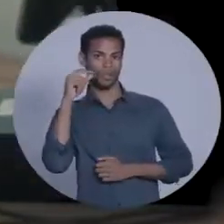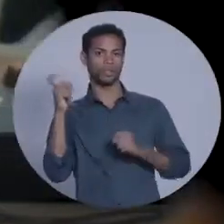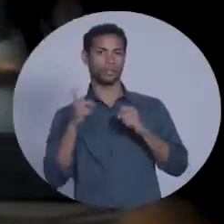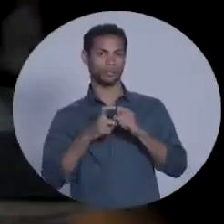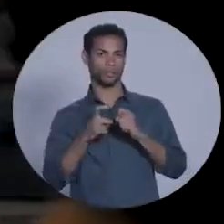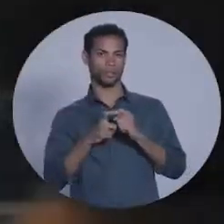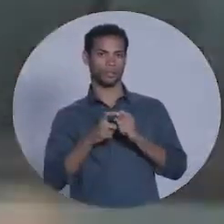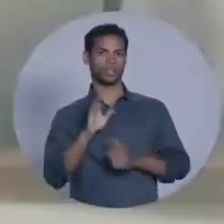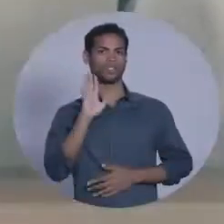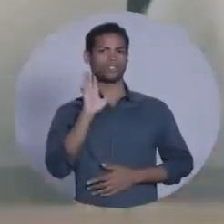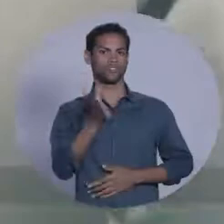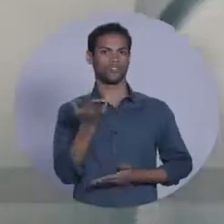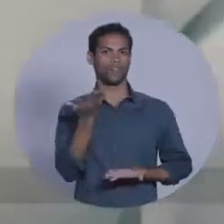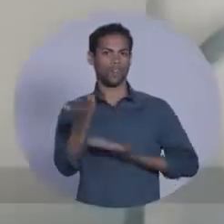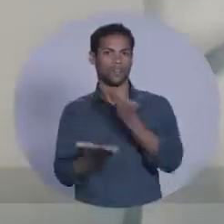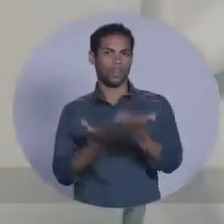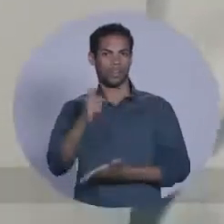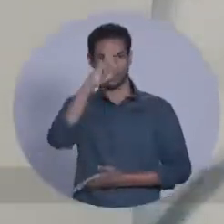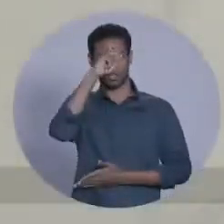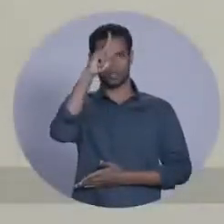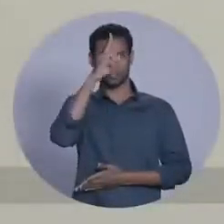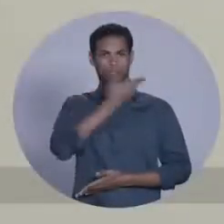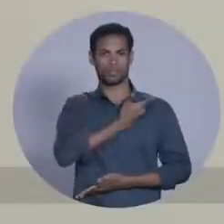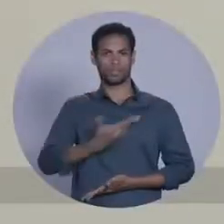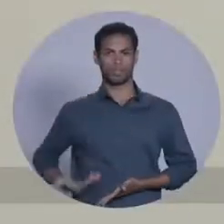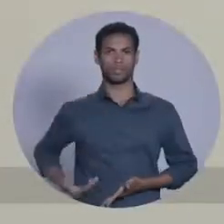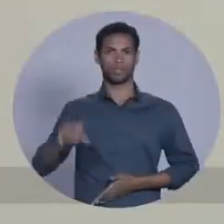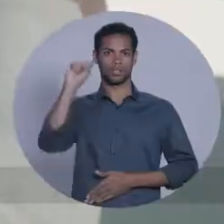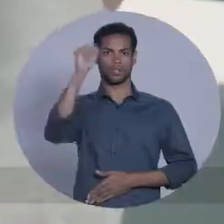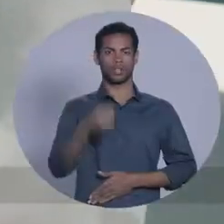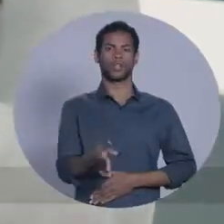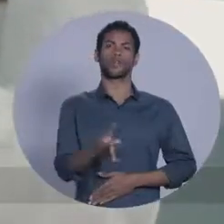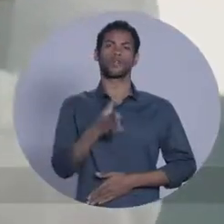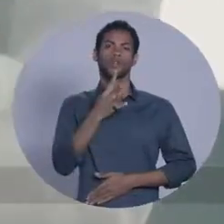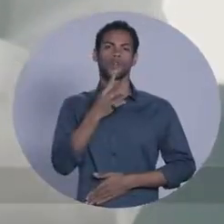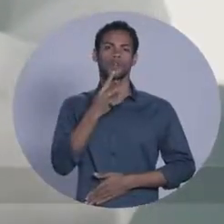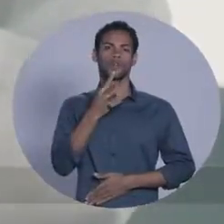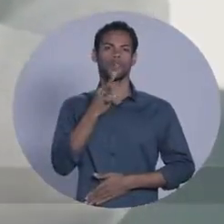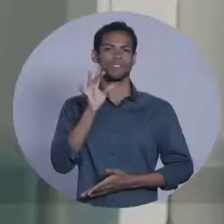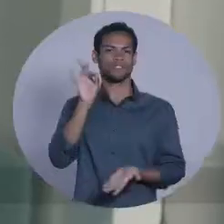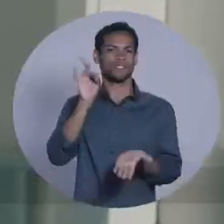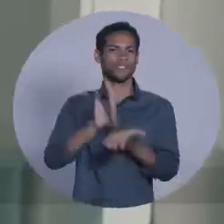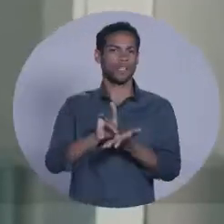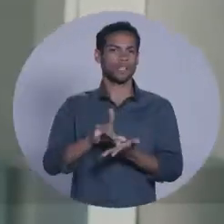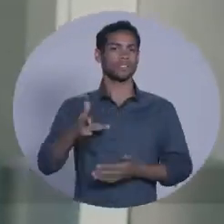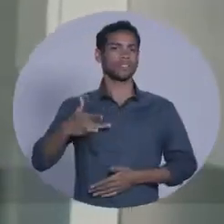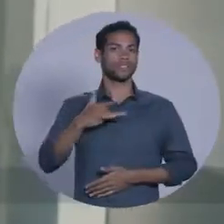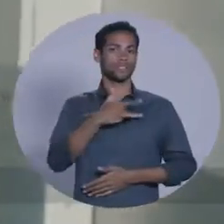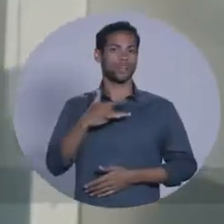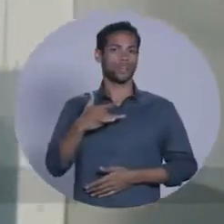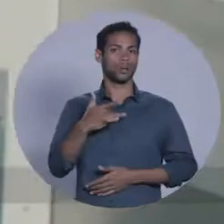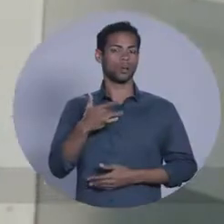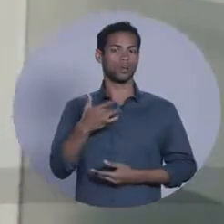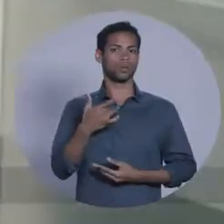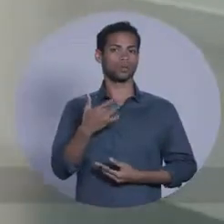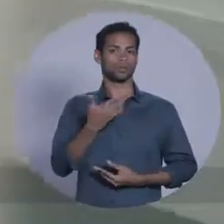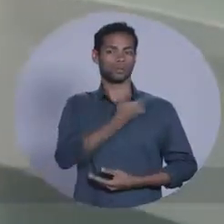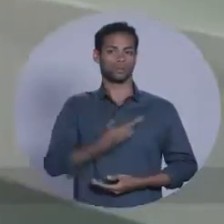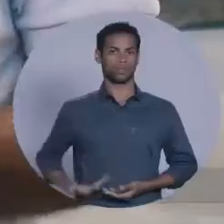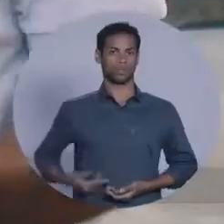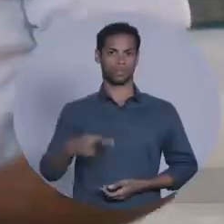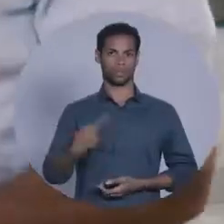Eduardo é médico, já atendeu em hospitais da rede pública de Sergipe e conhece de perto a realidade das nossas unidades de